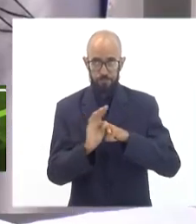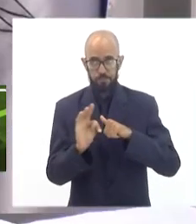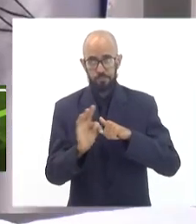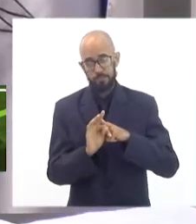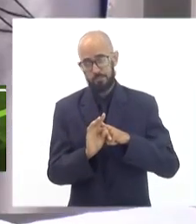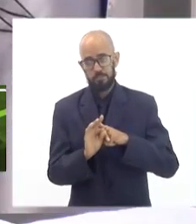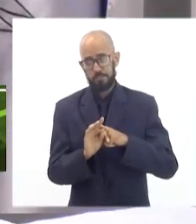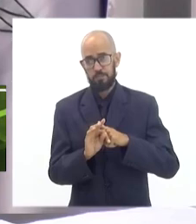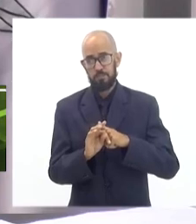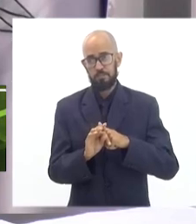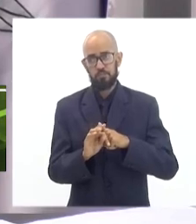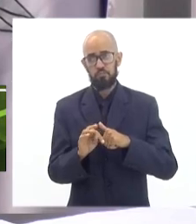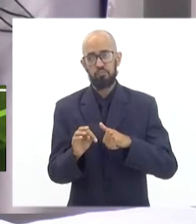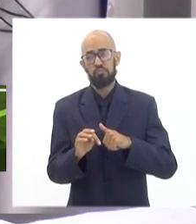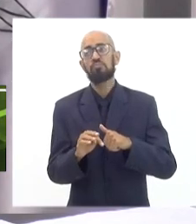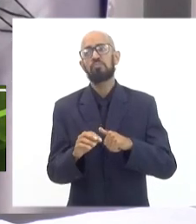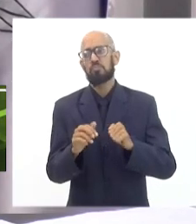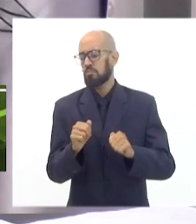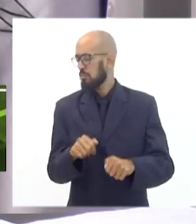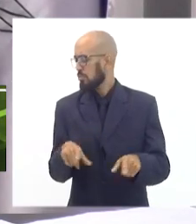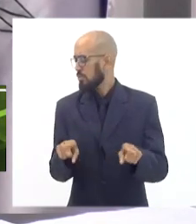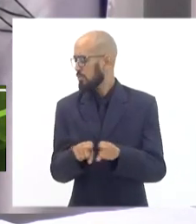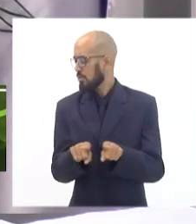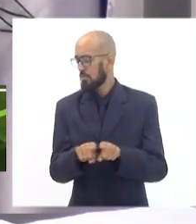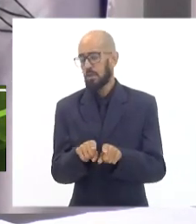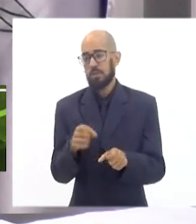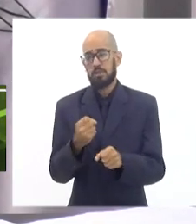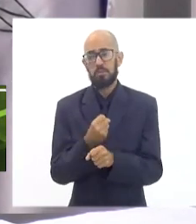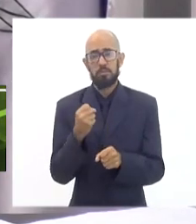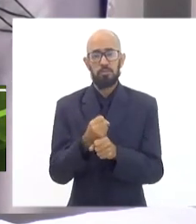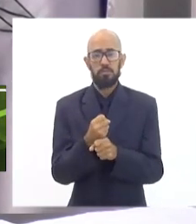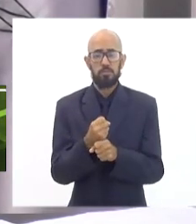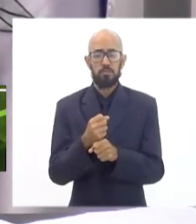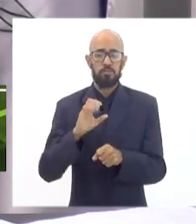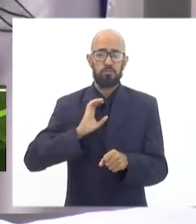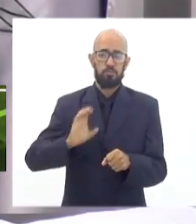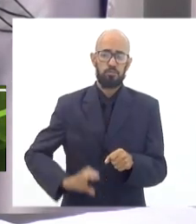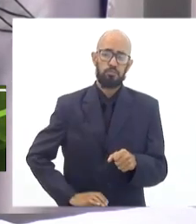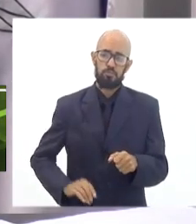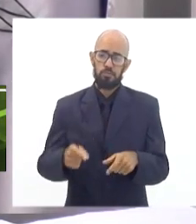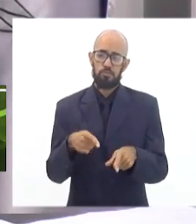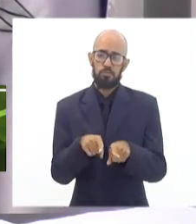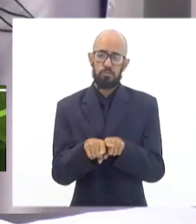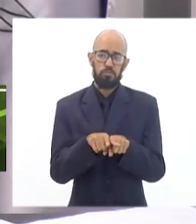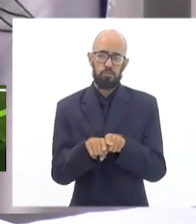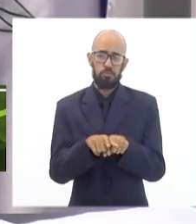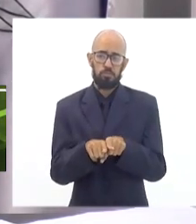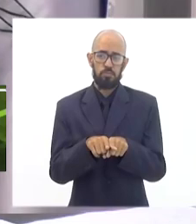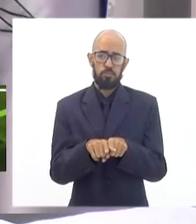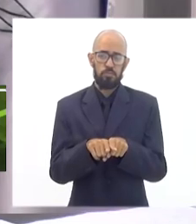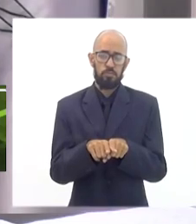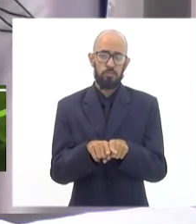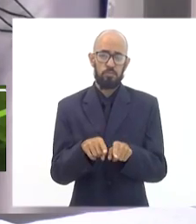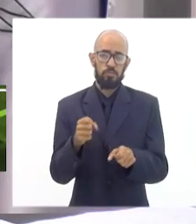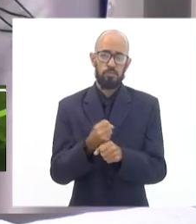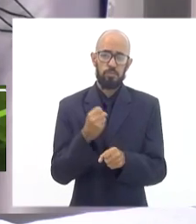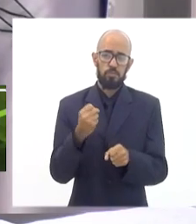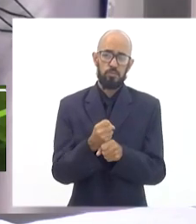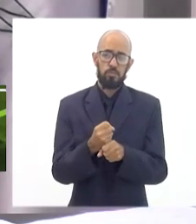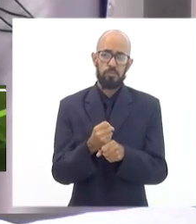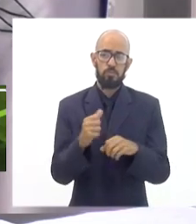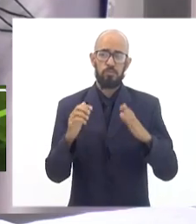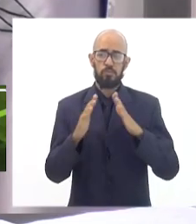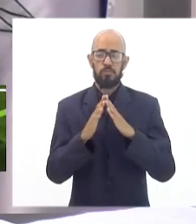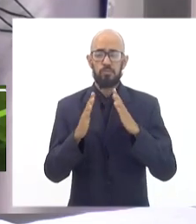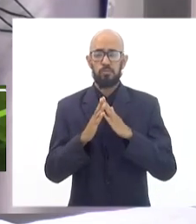impede de como construção civil possa ser parceira das construções de habitações